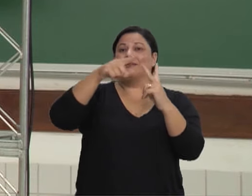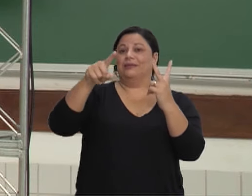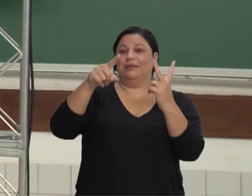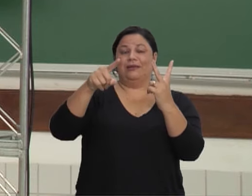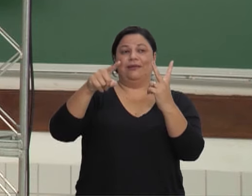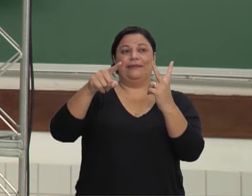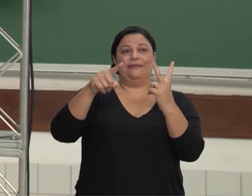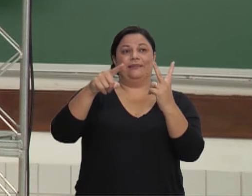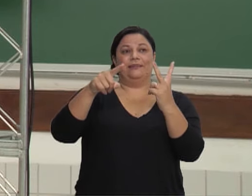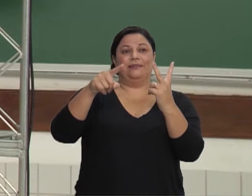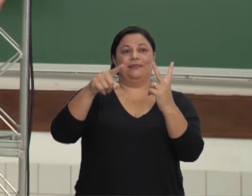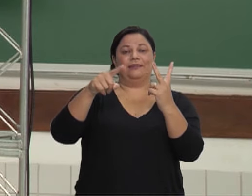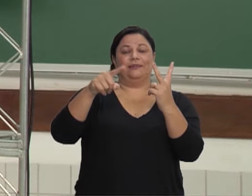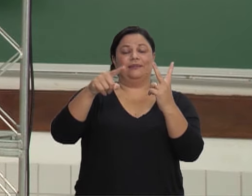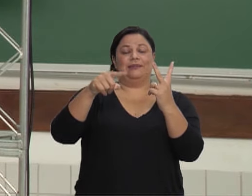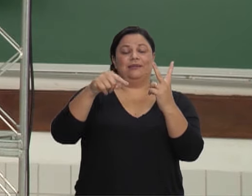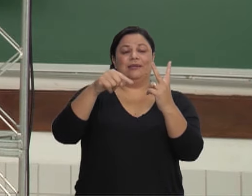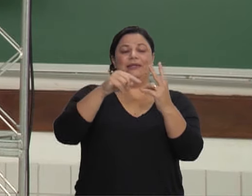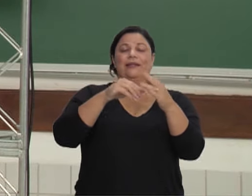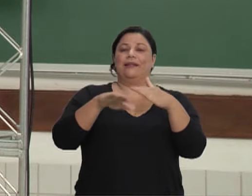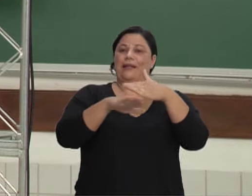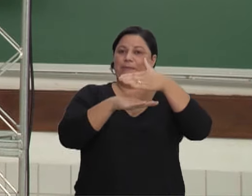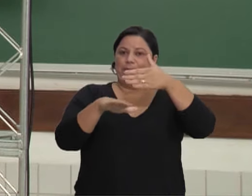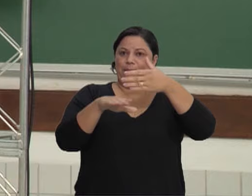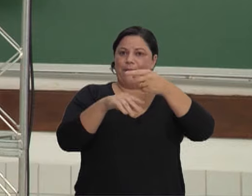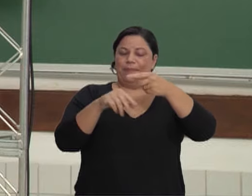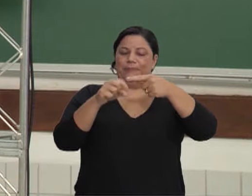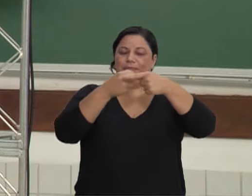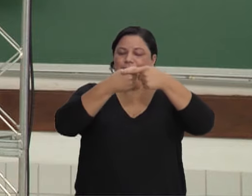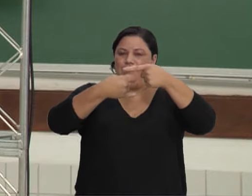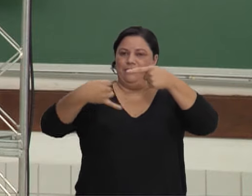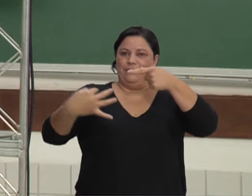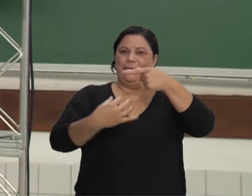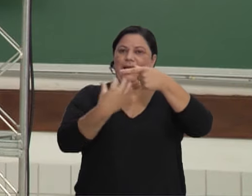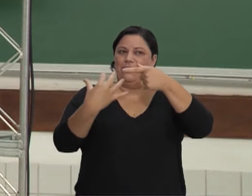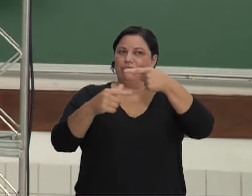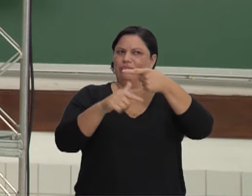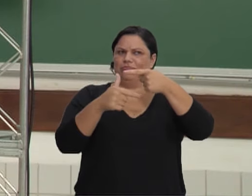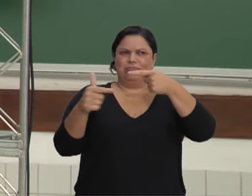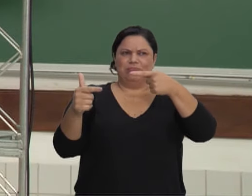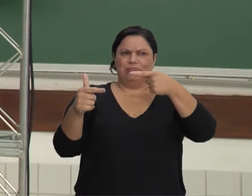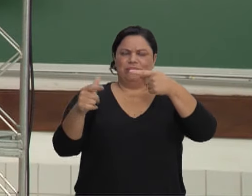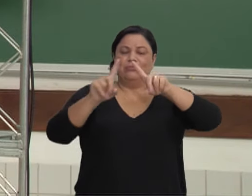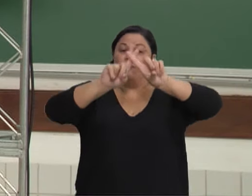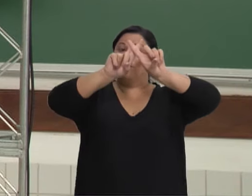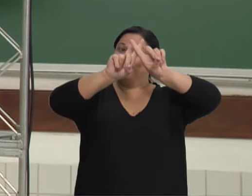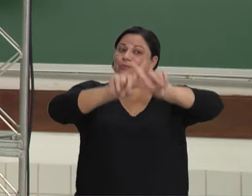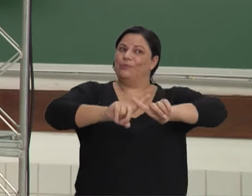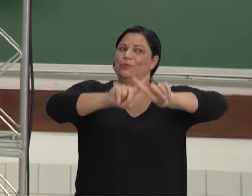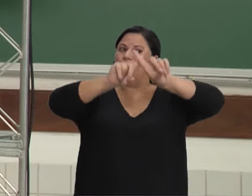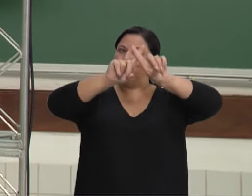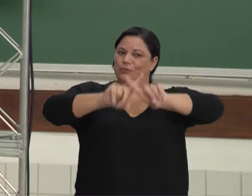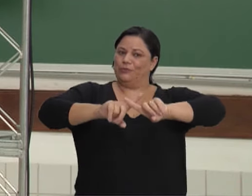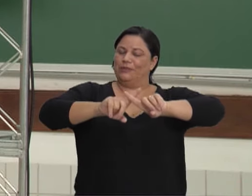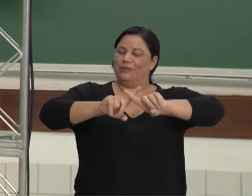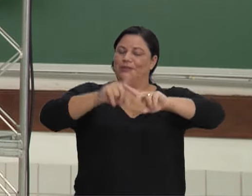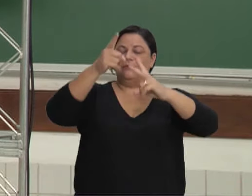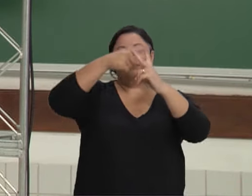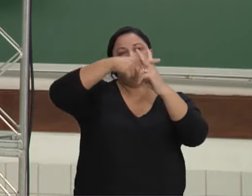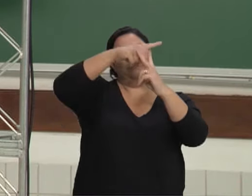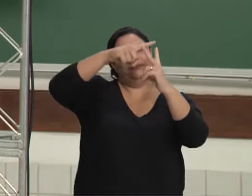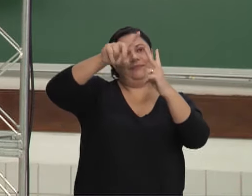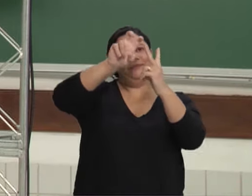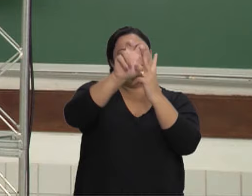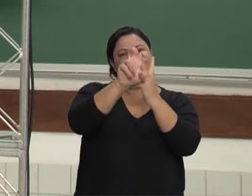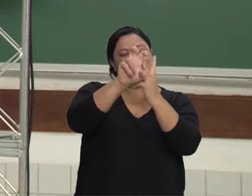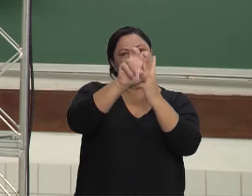meu denominador, né? Então, o que eu vou fazer? Vou multiplicar todo mundo por raiz de 5. Vou